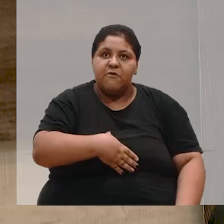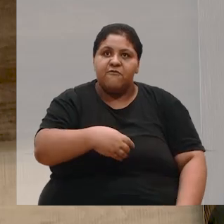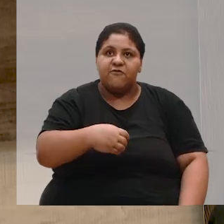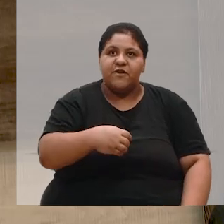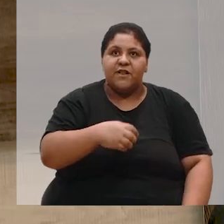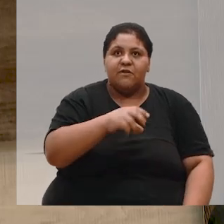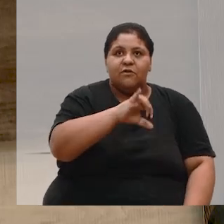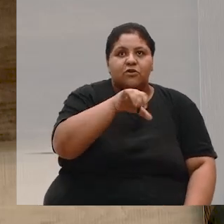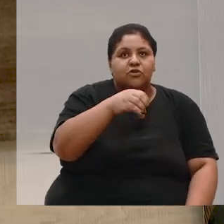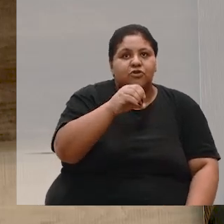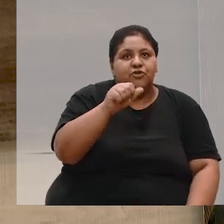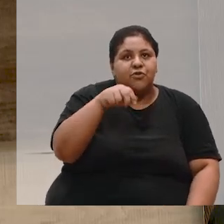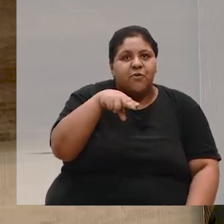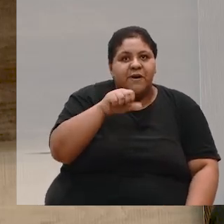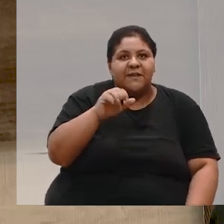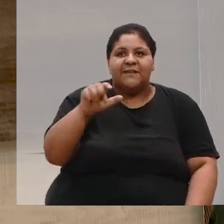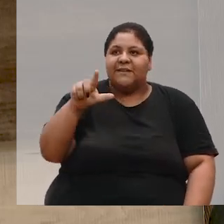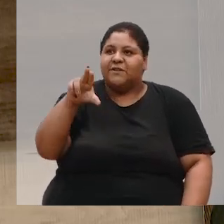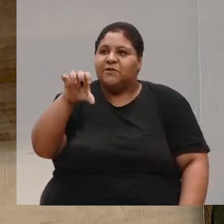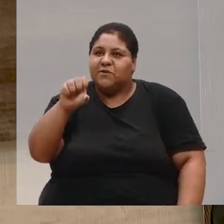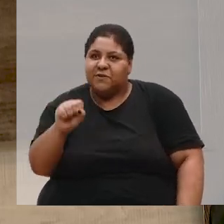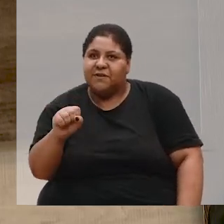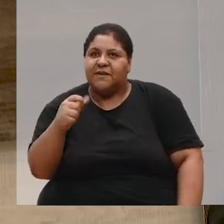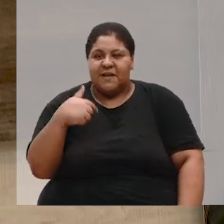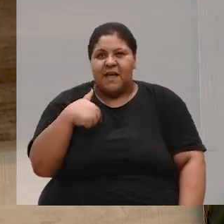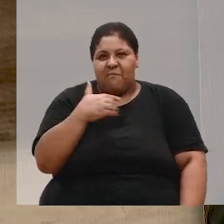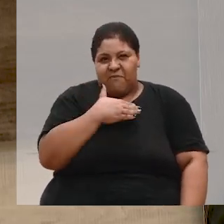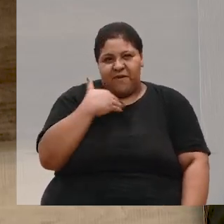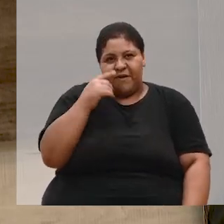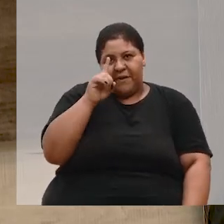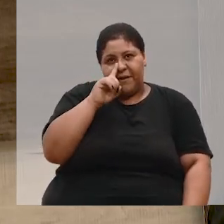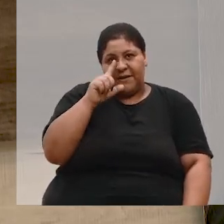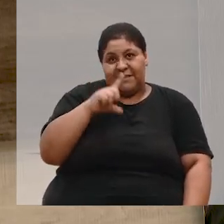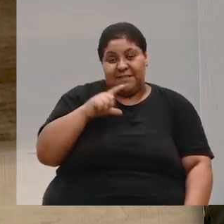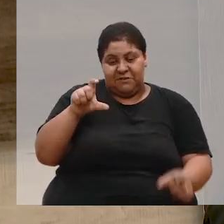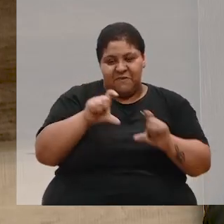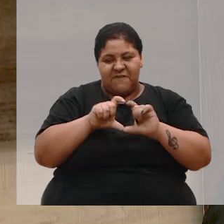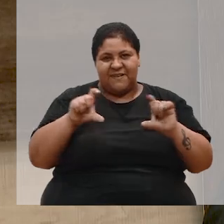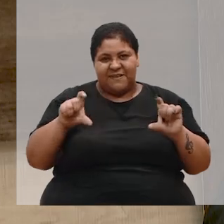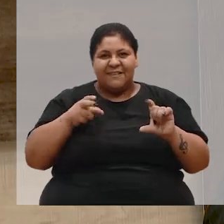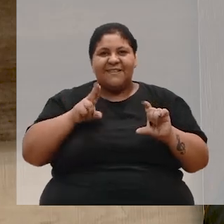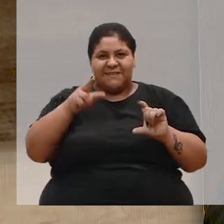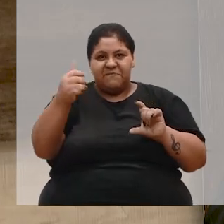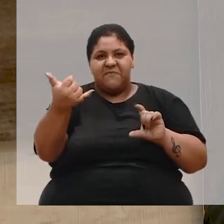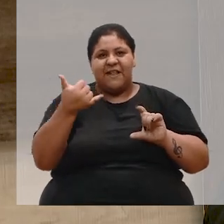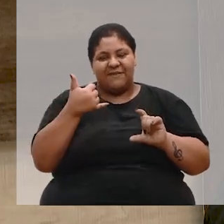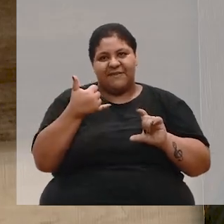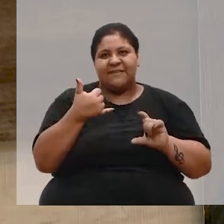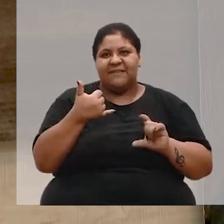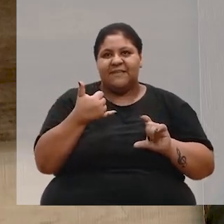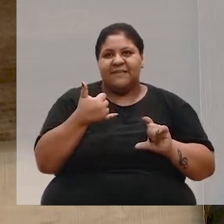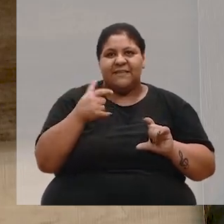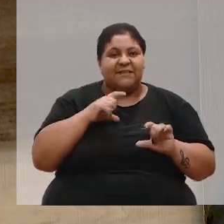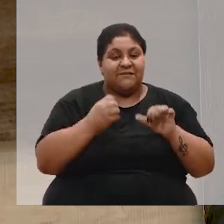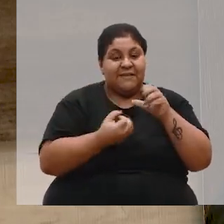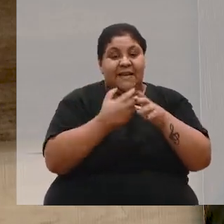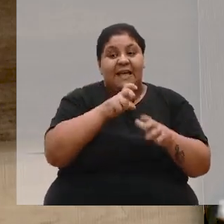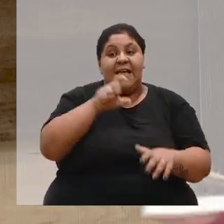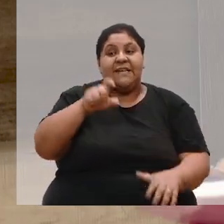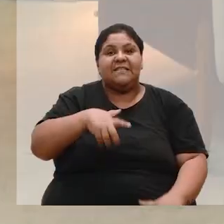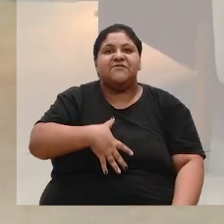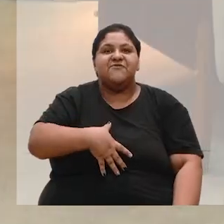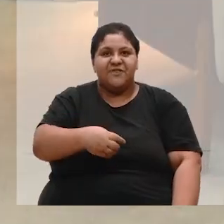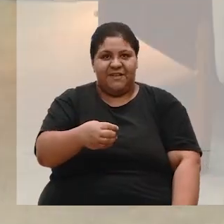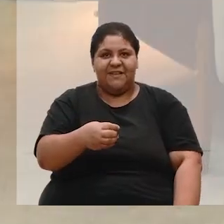Joana. Eu nunca vou deixar de ser filha do seu Luiz. A minha falecida mãe tinha uma frase que ela sempre falava, não existe ex-filho. Né?